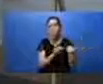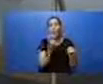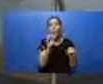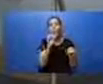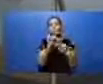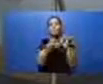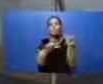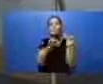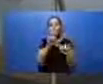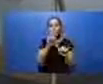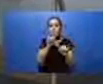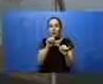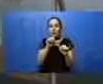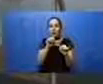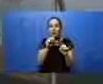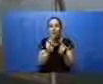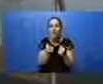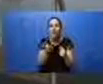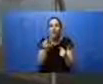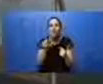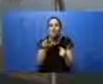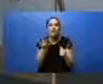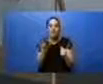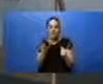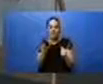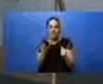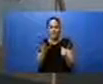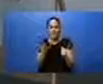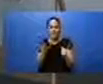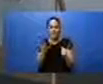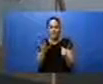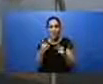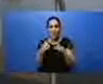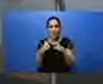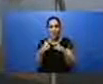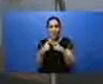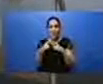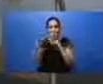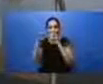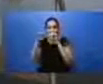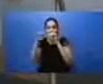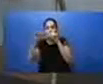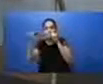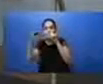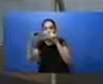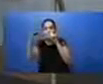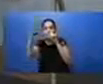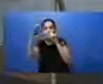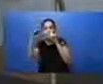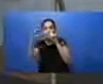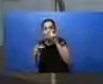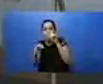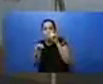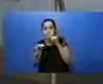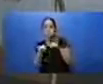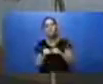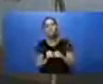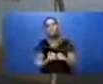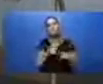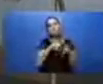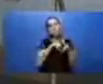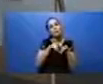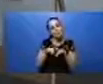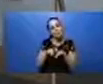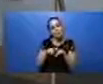a quantidade de repartições, em quantas vezes eu dividi ele, certo? Portanto,